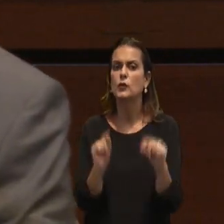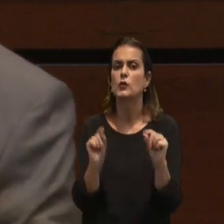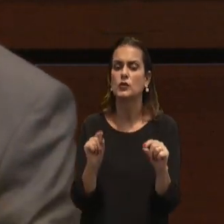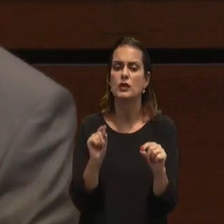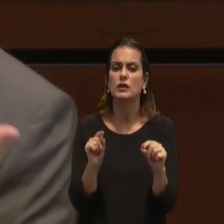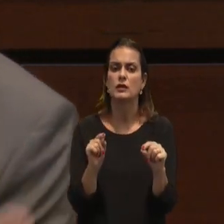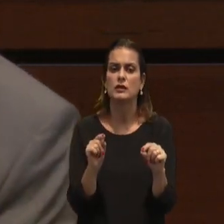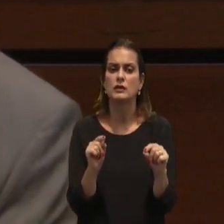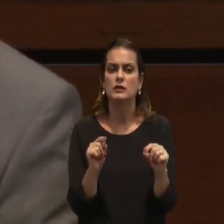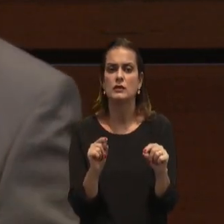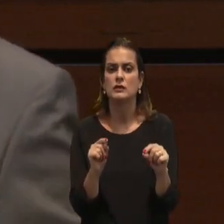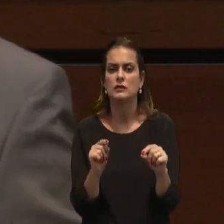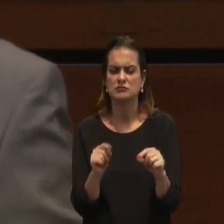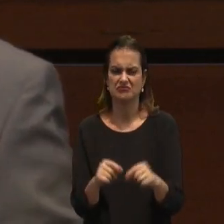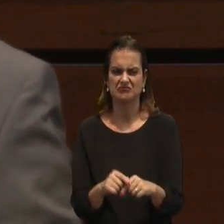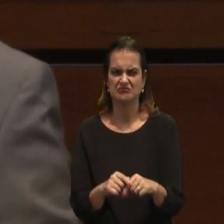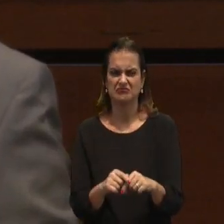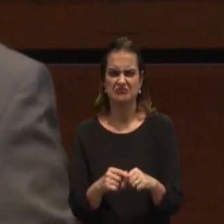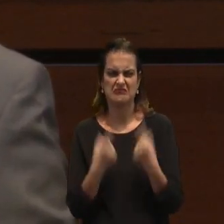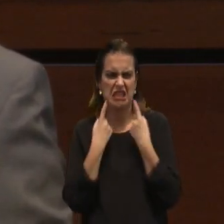numa situação de crítica,